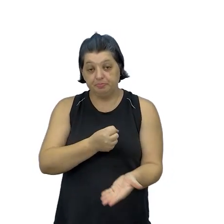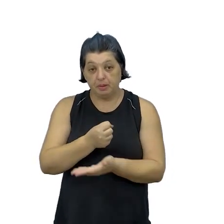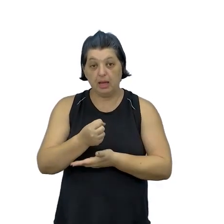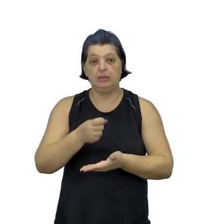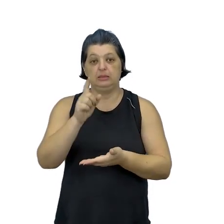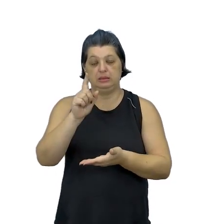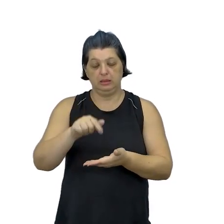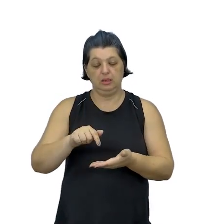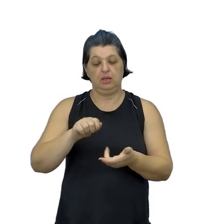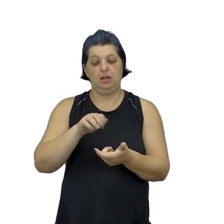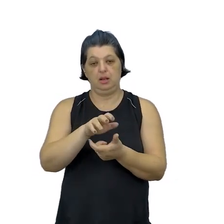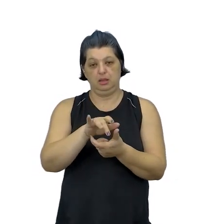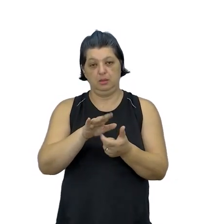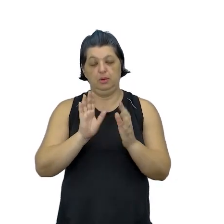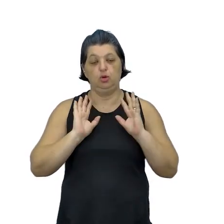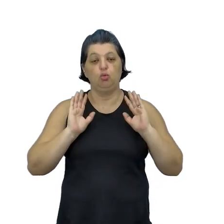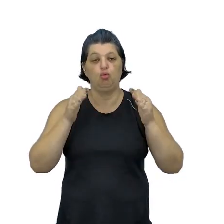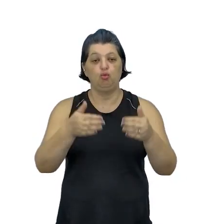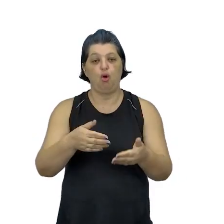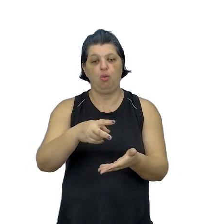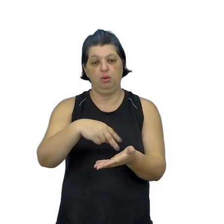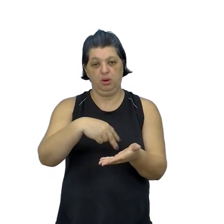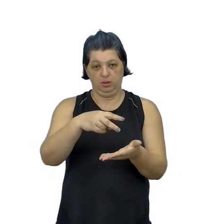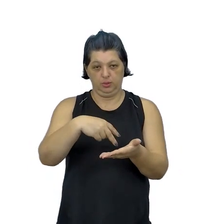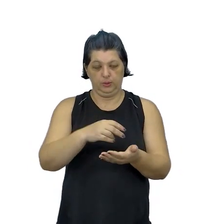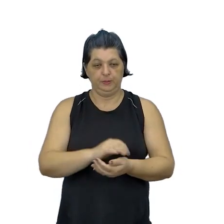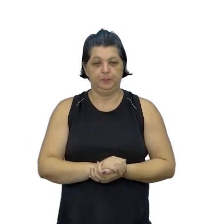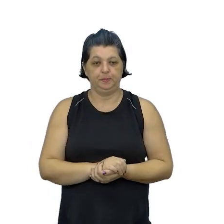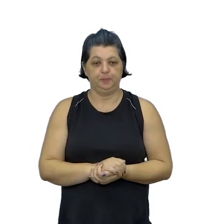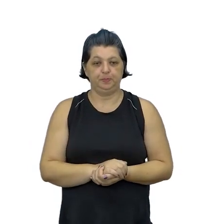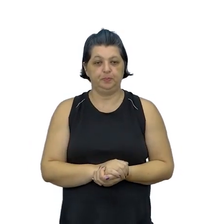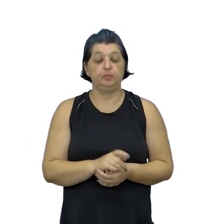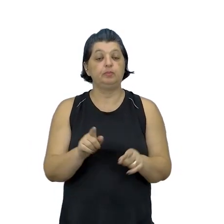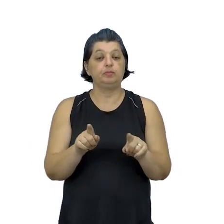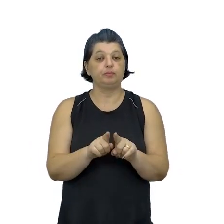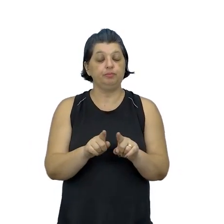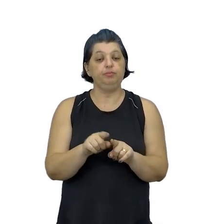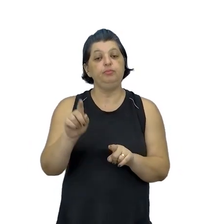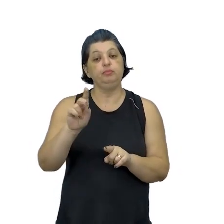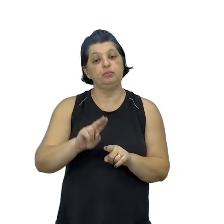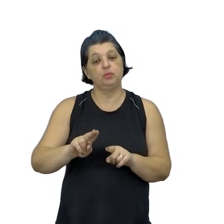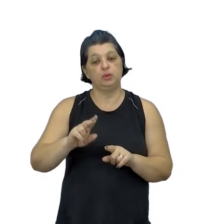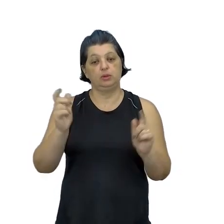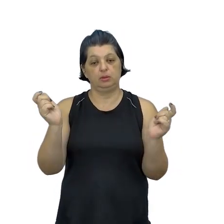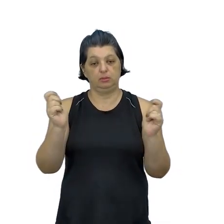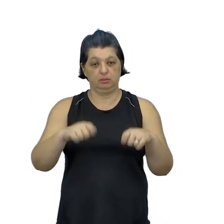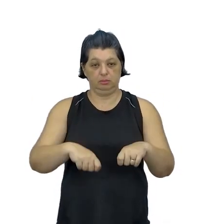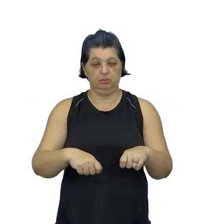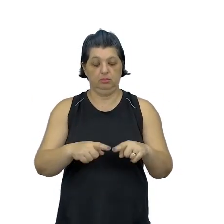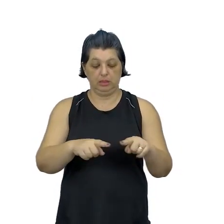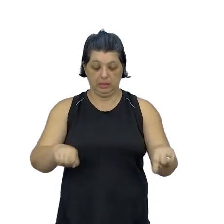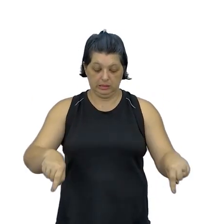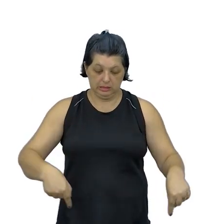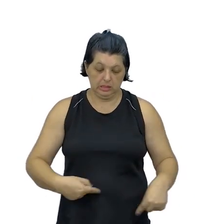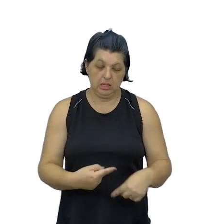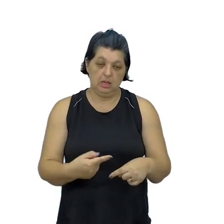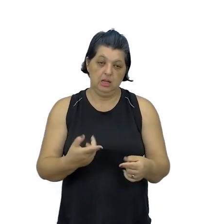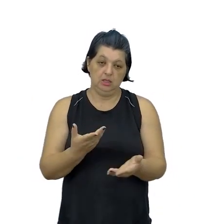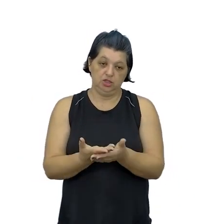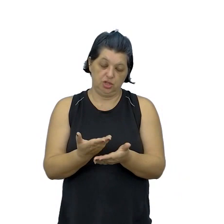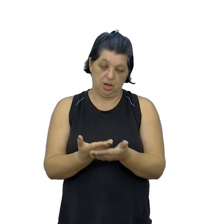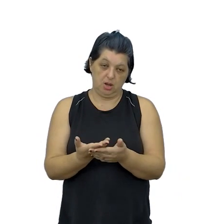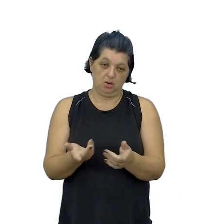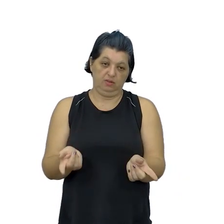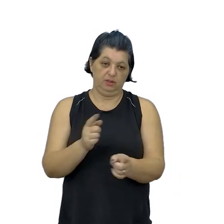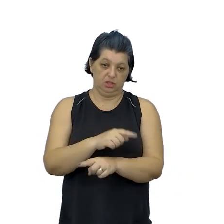letramento, com foco na leitura. E analisar a possibilidade do uso da metodologia de sala de aula invertida, sugerida aqui